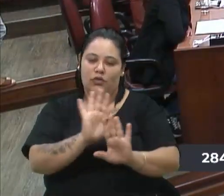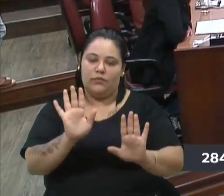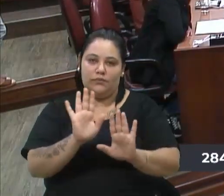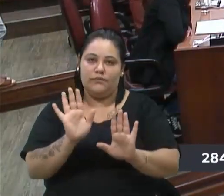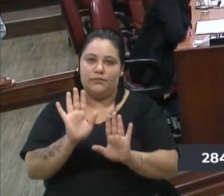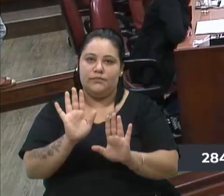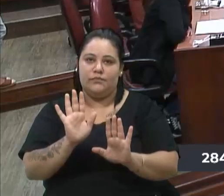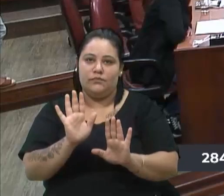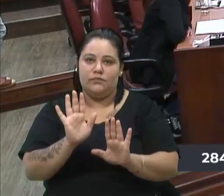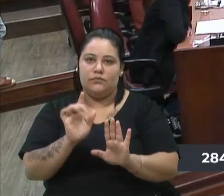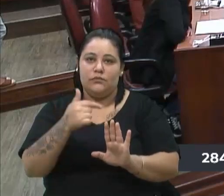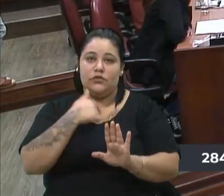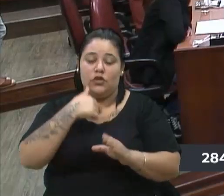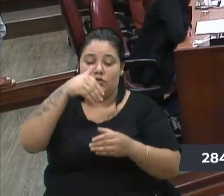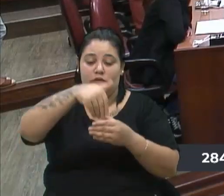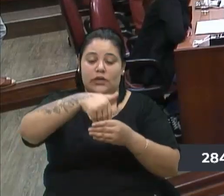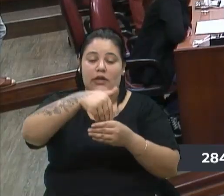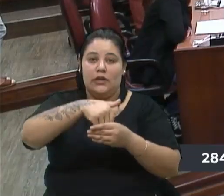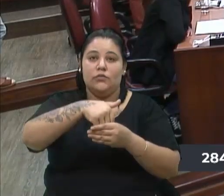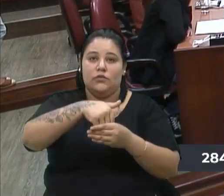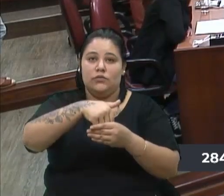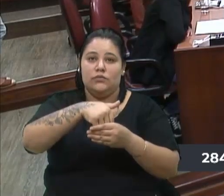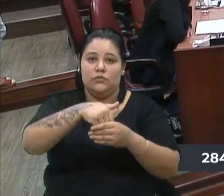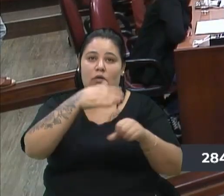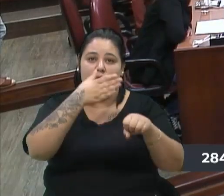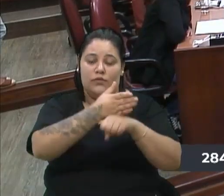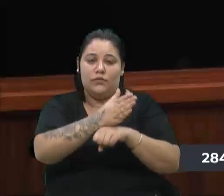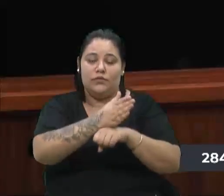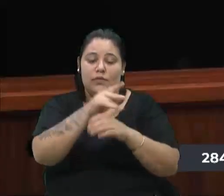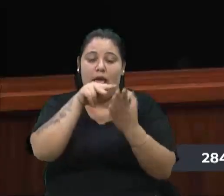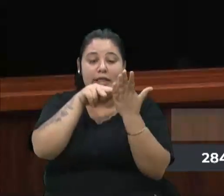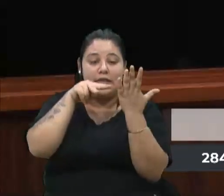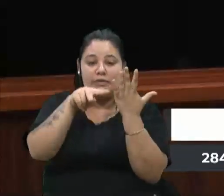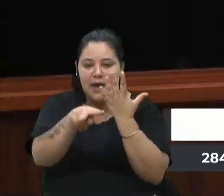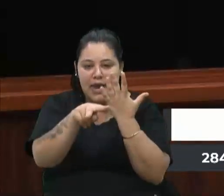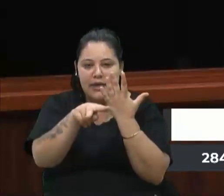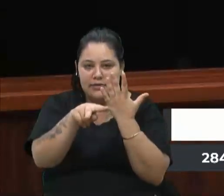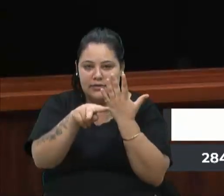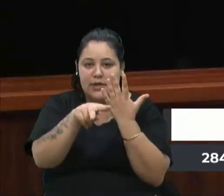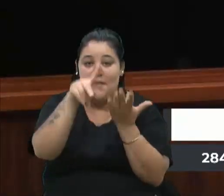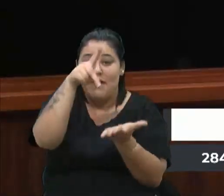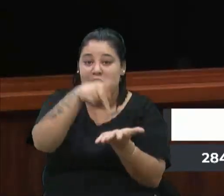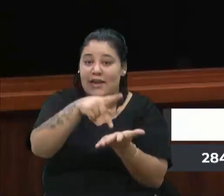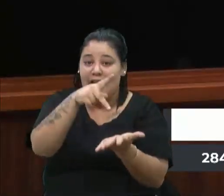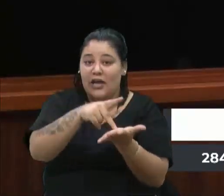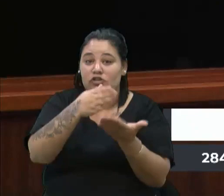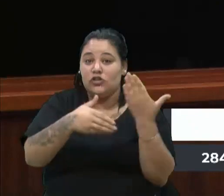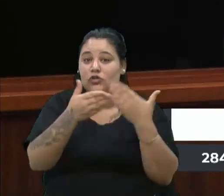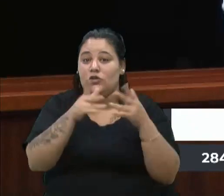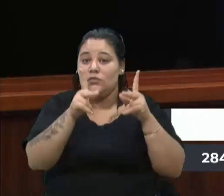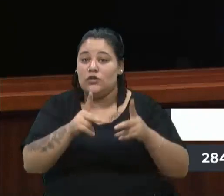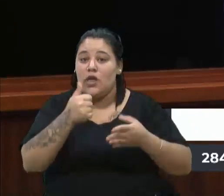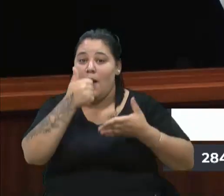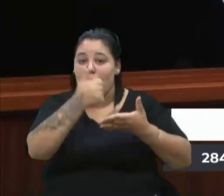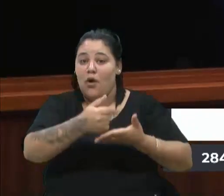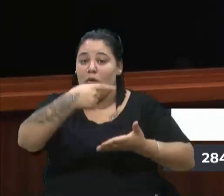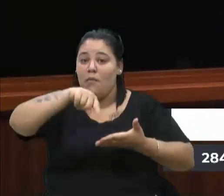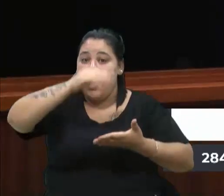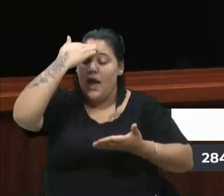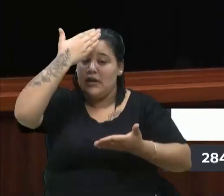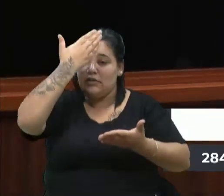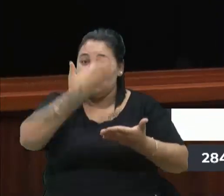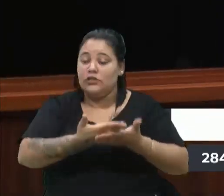acho que nós votaremos a favor pela transparência que todo mundo defende, mas acreditamos que seria muito